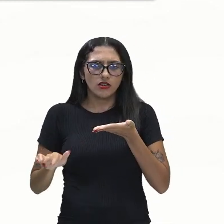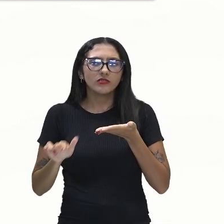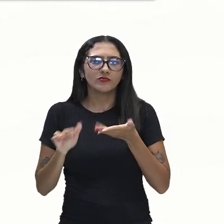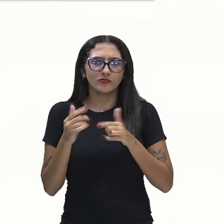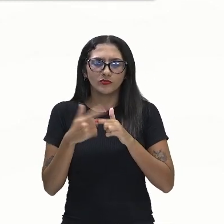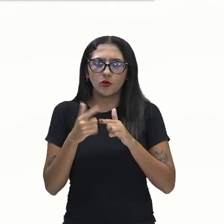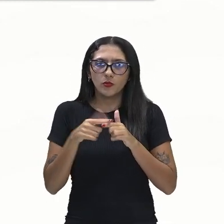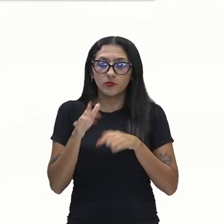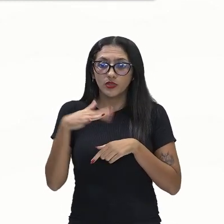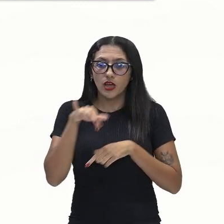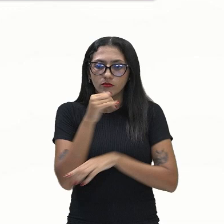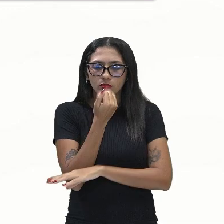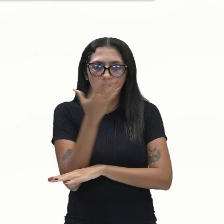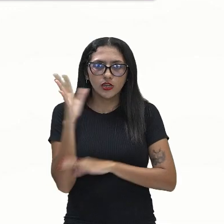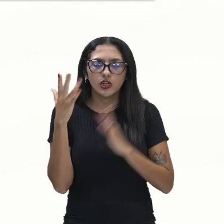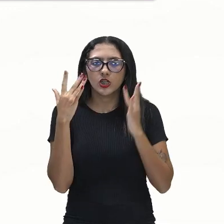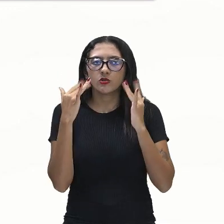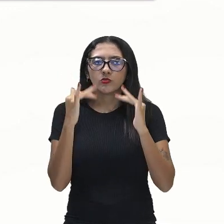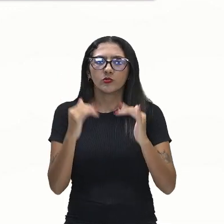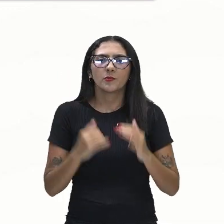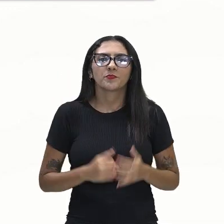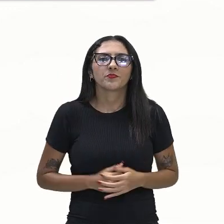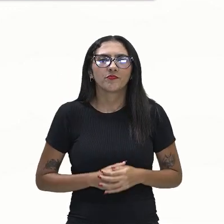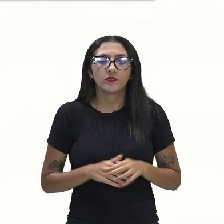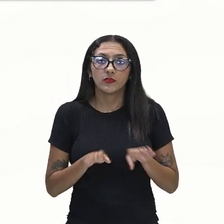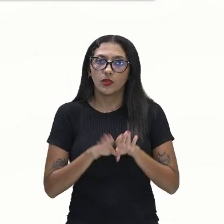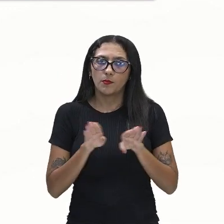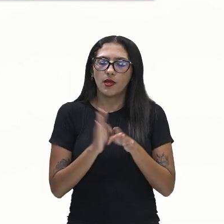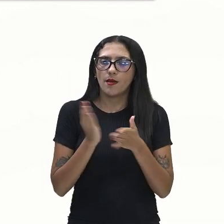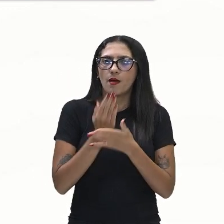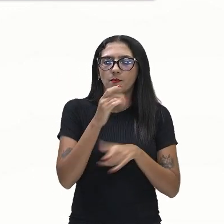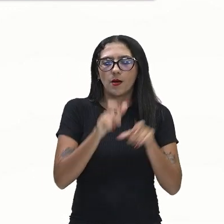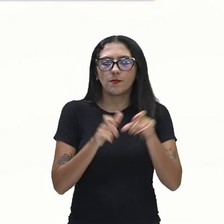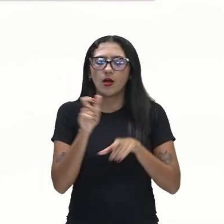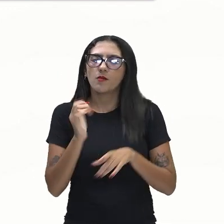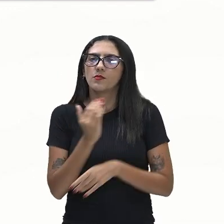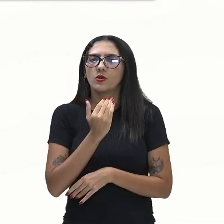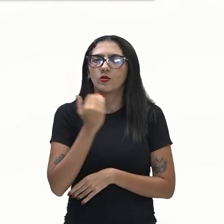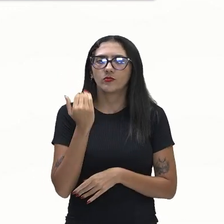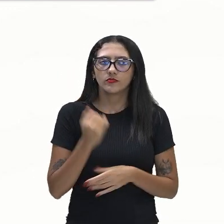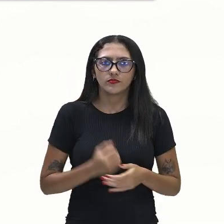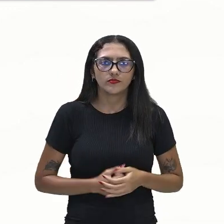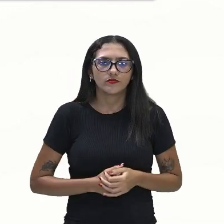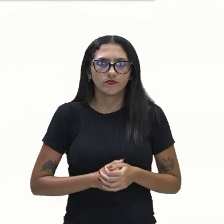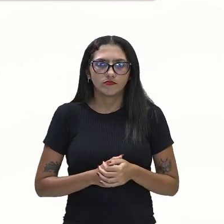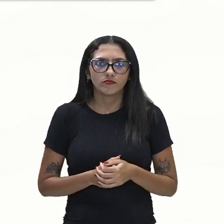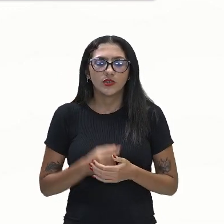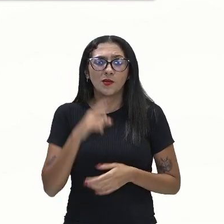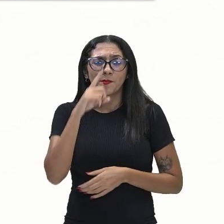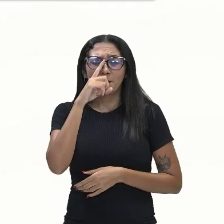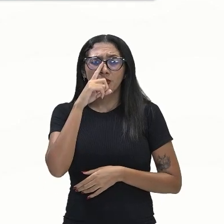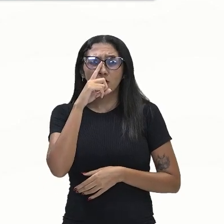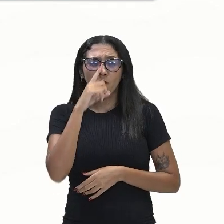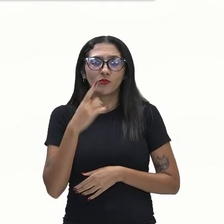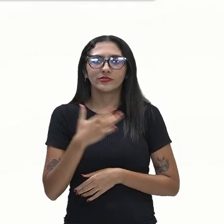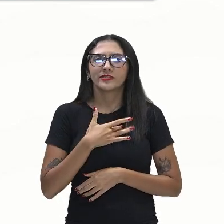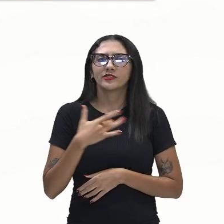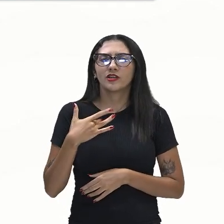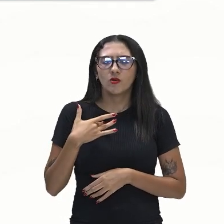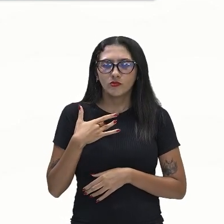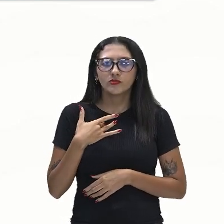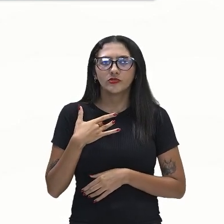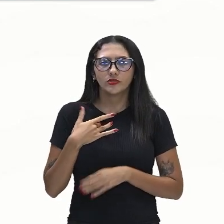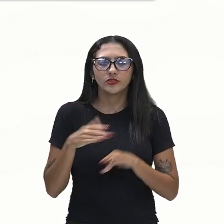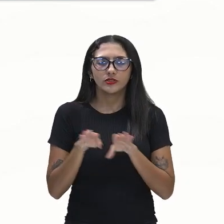problemas do ambiente, inclusive levar pessoas à morte, pôr em risco a saúde das populações que estão vivendo neste